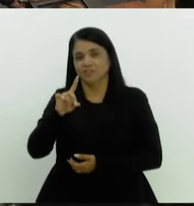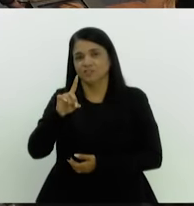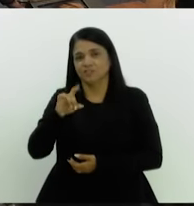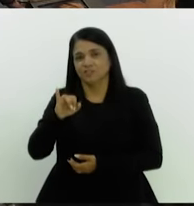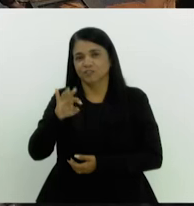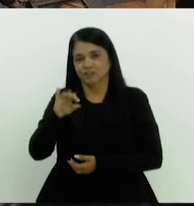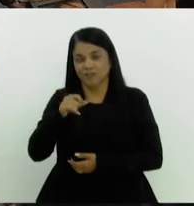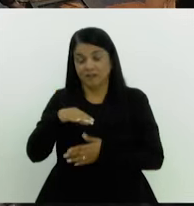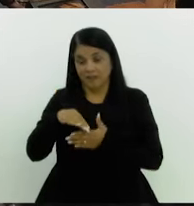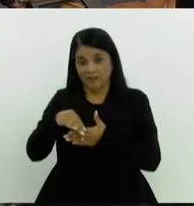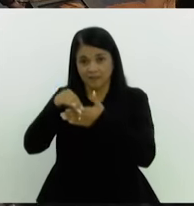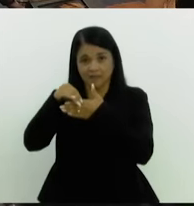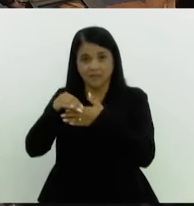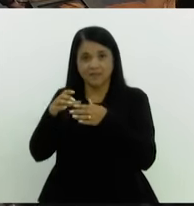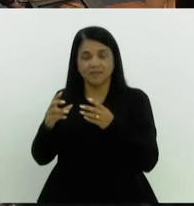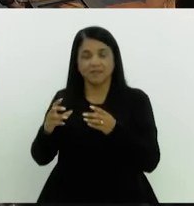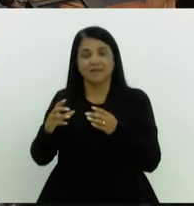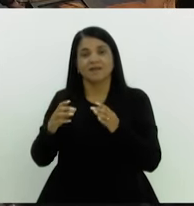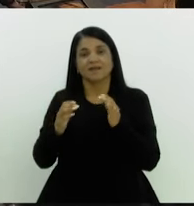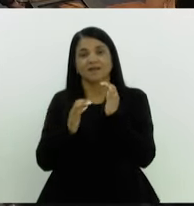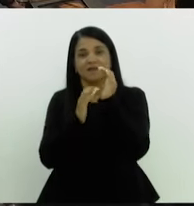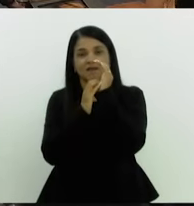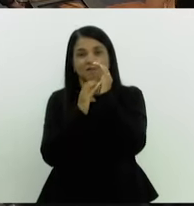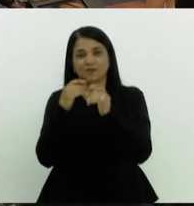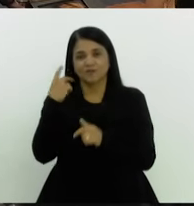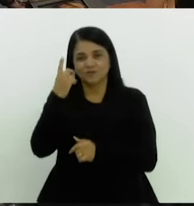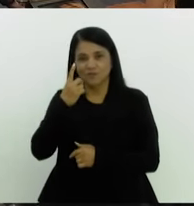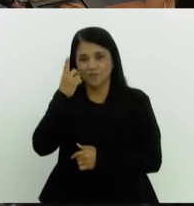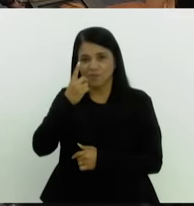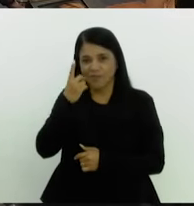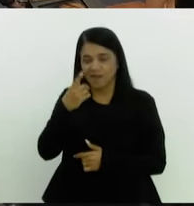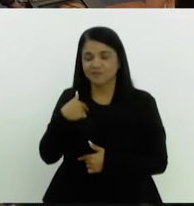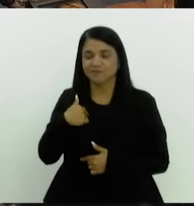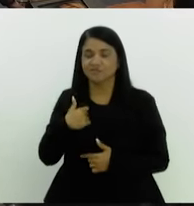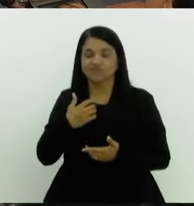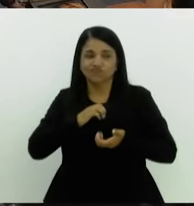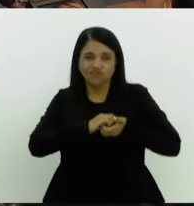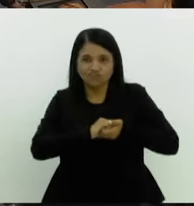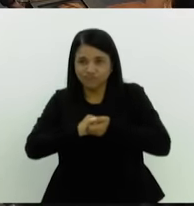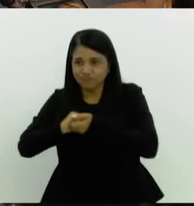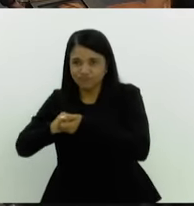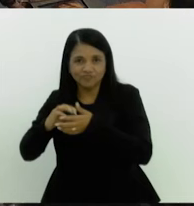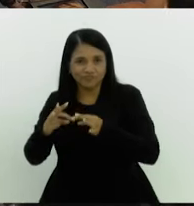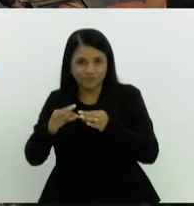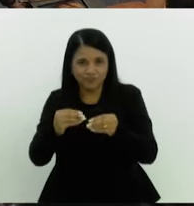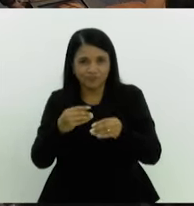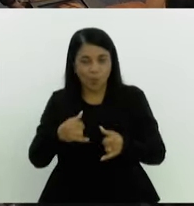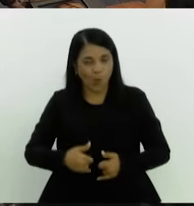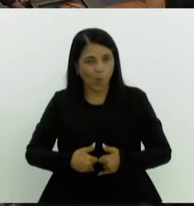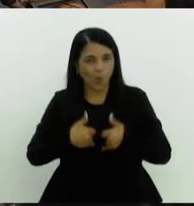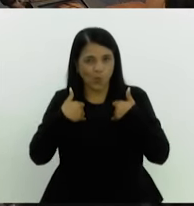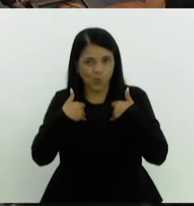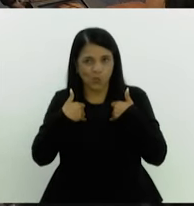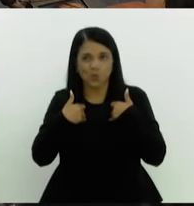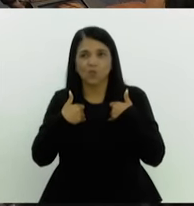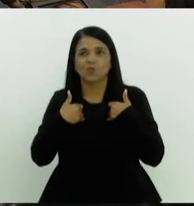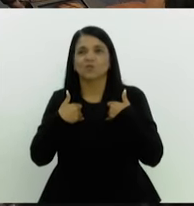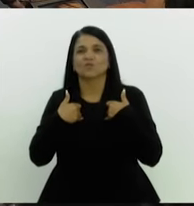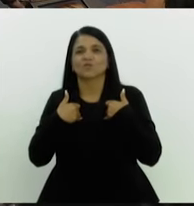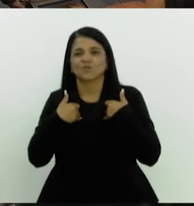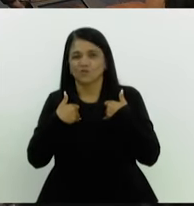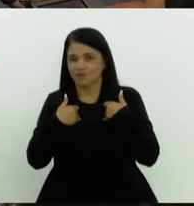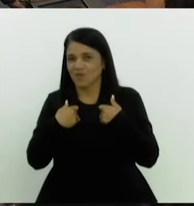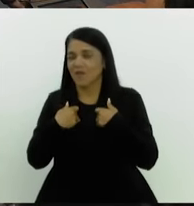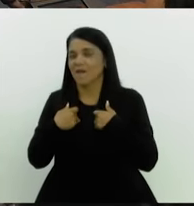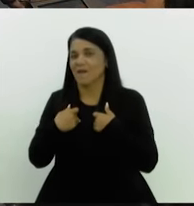Câmara dos Deputados eu não sabia que ela estava presente eu devia ter cumprimentado todos em seu nome Nosso orgulho É mesmo é a